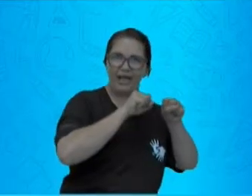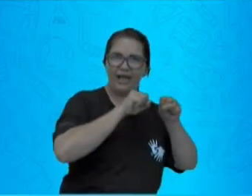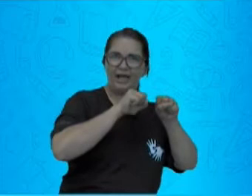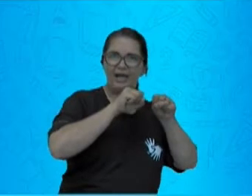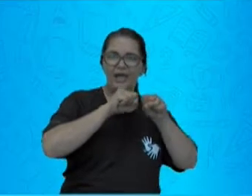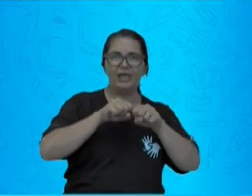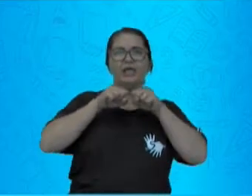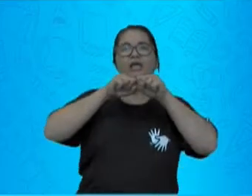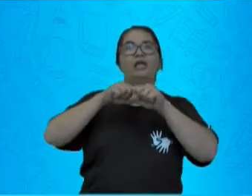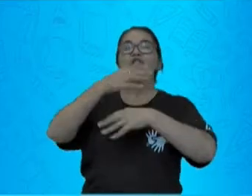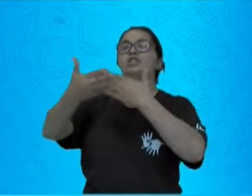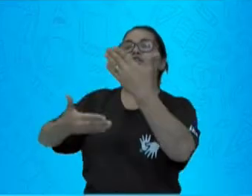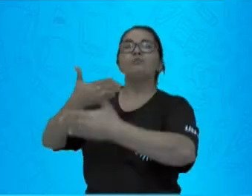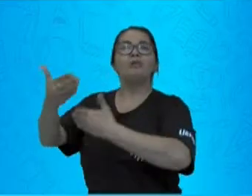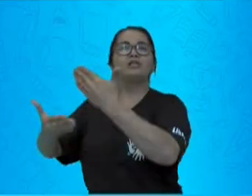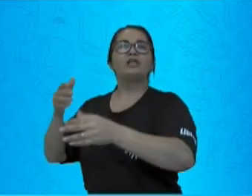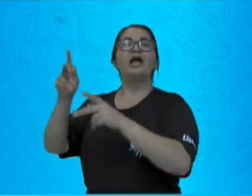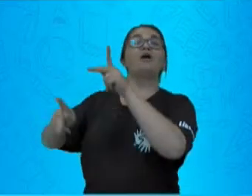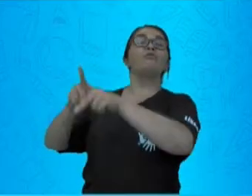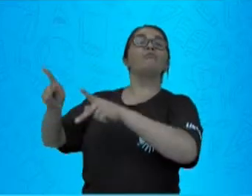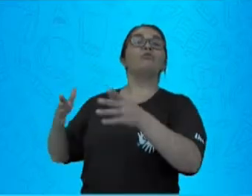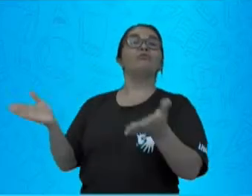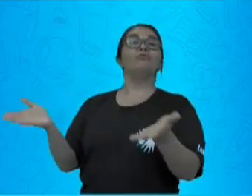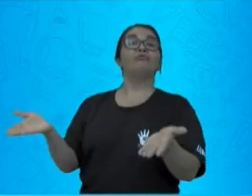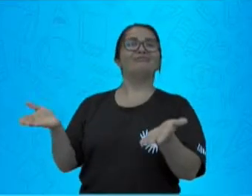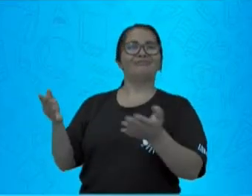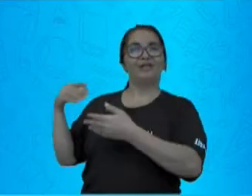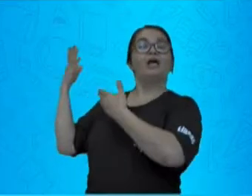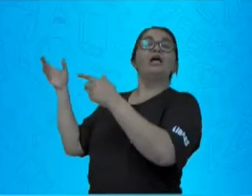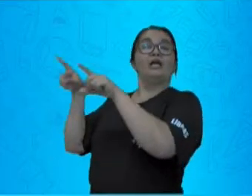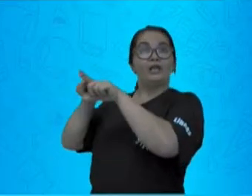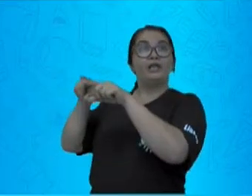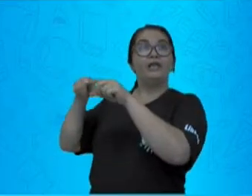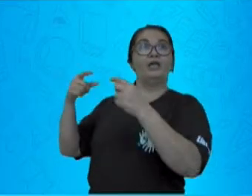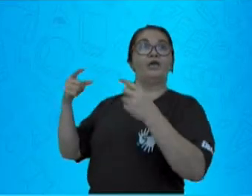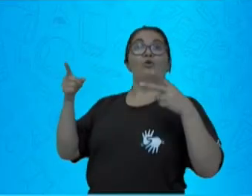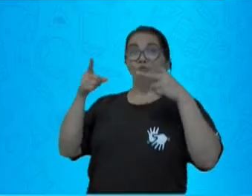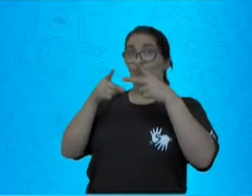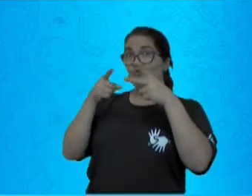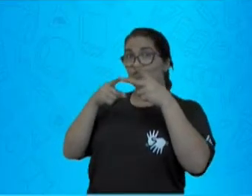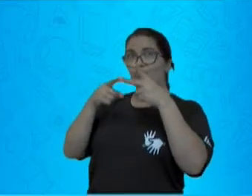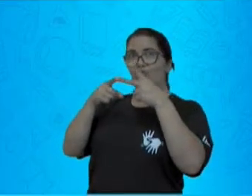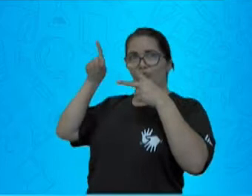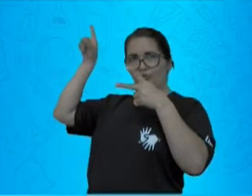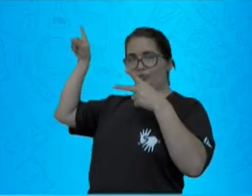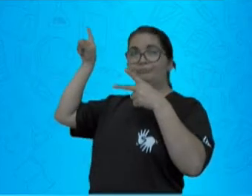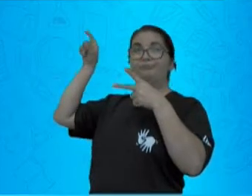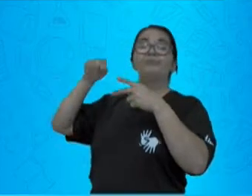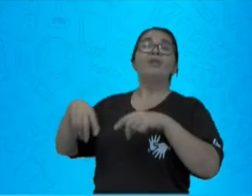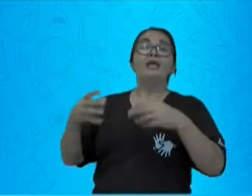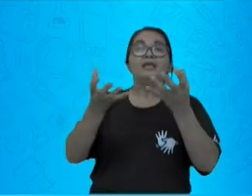os territórios. Os anabatistas, nas outras terras da Alemanha,